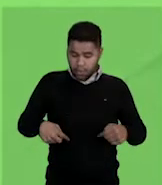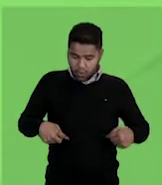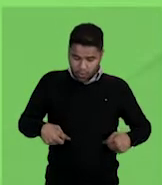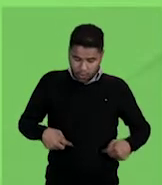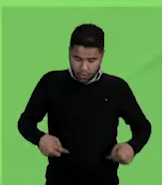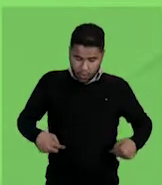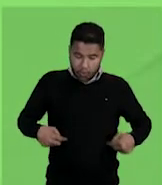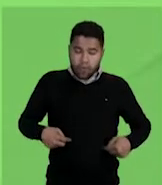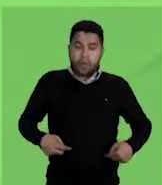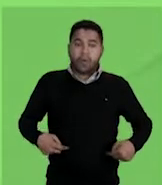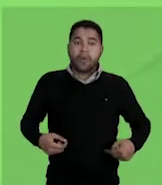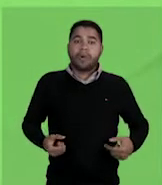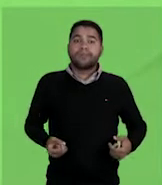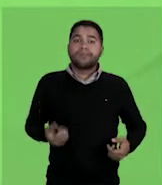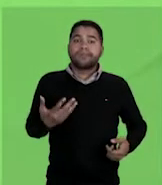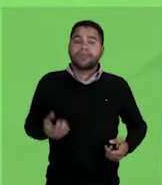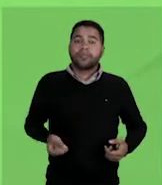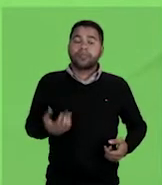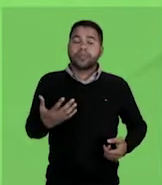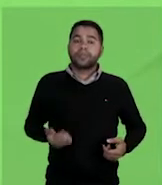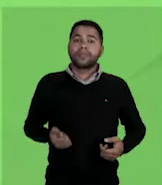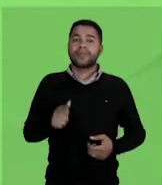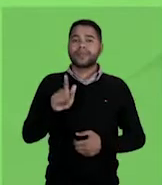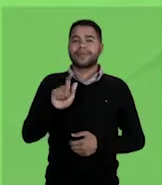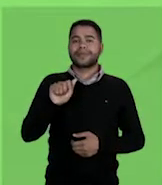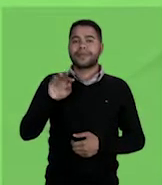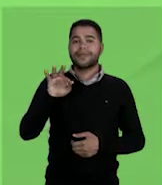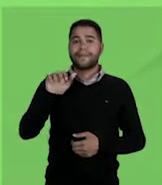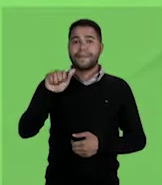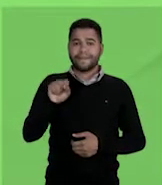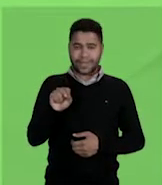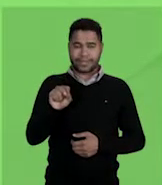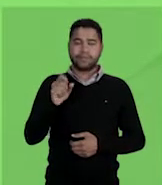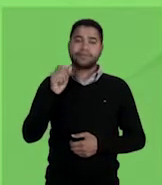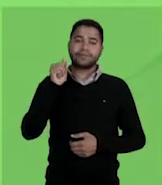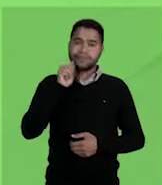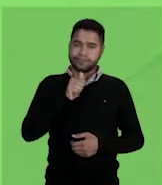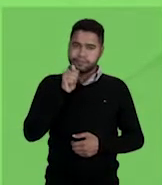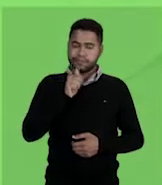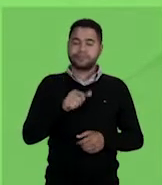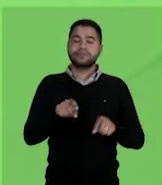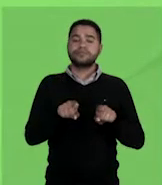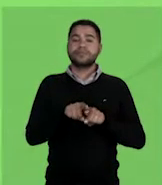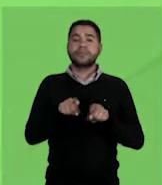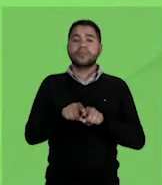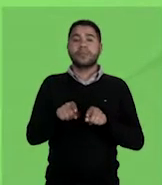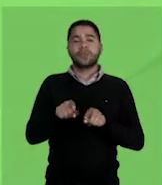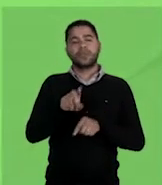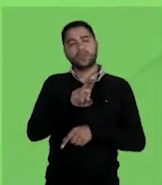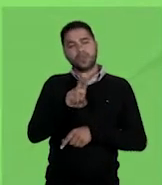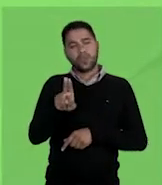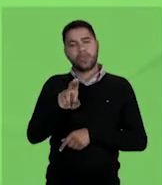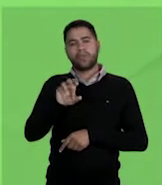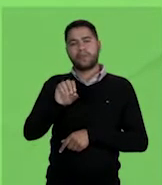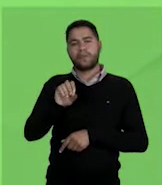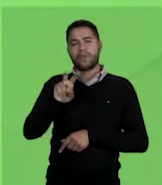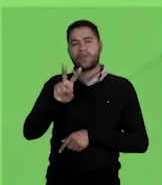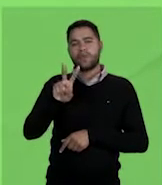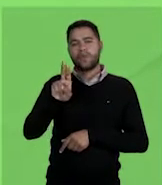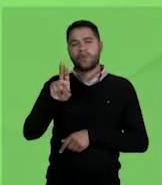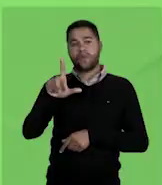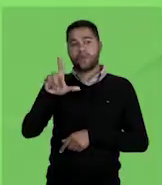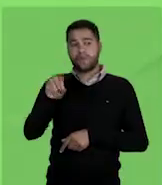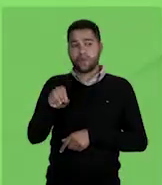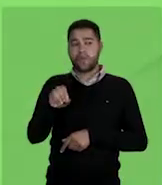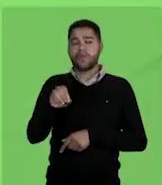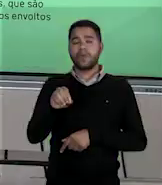são produzidos os gametas femininos, também chamados de óvulos, tá? A gente chama